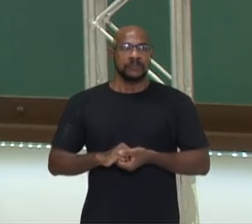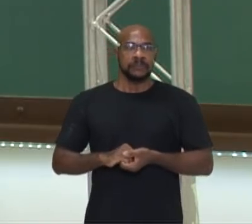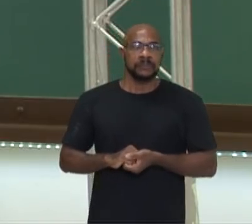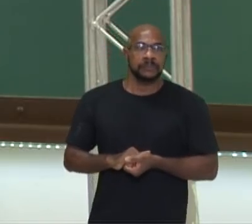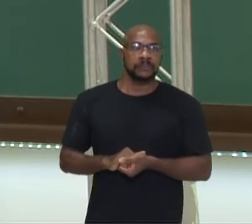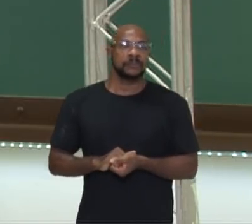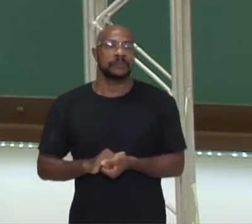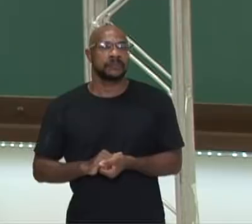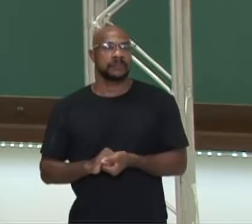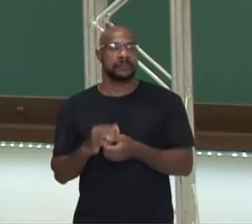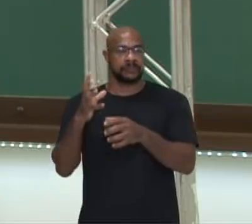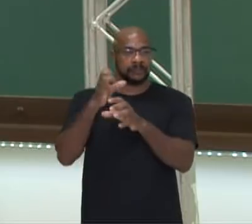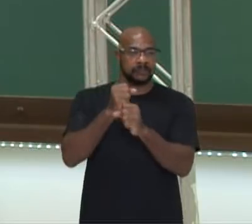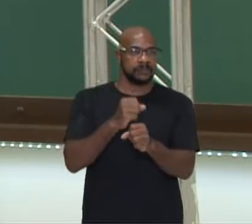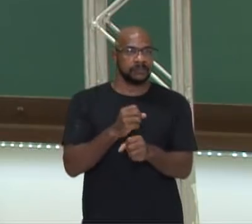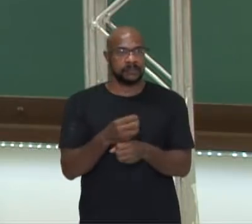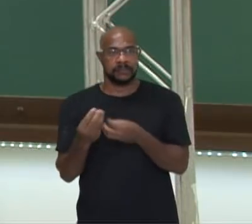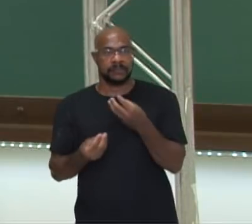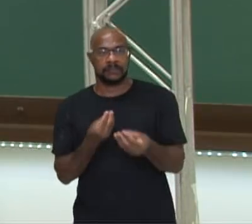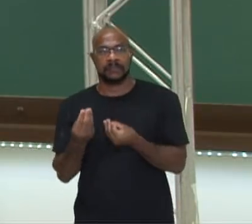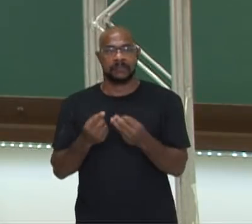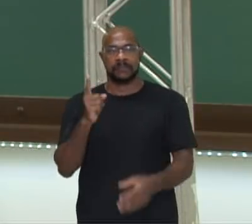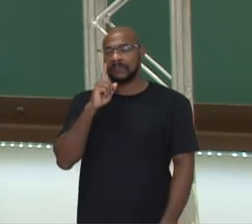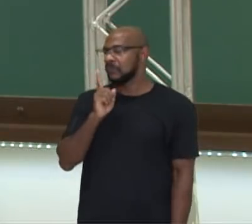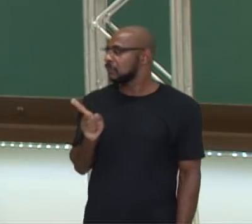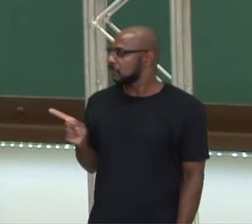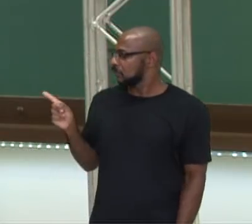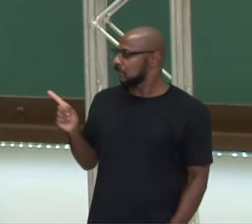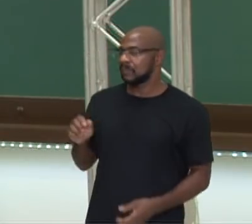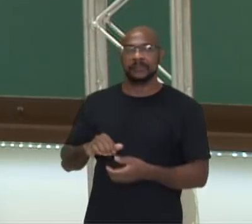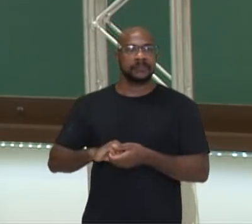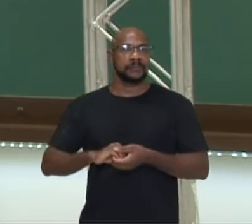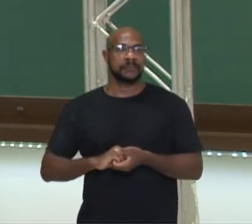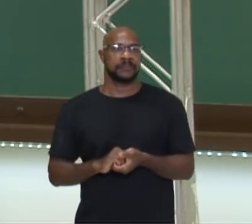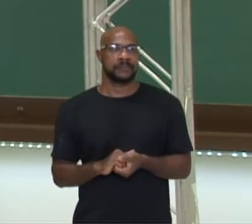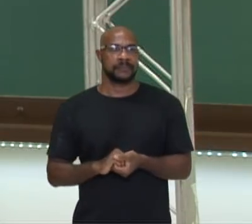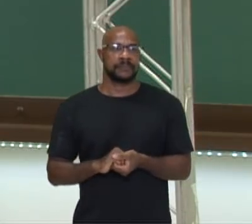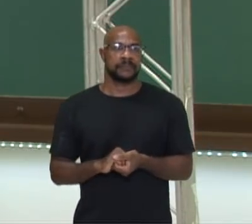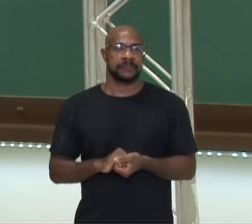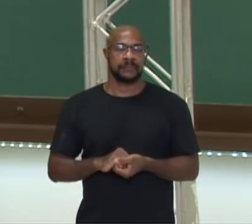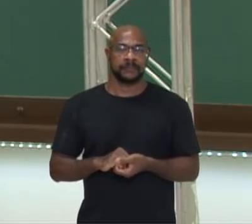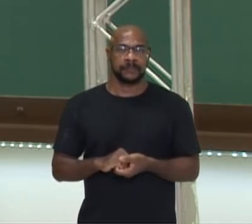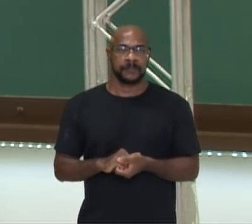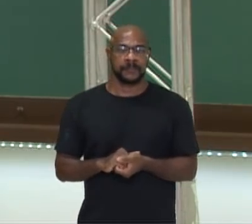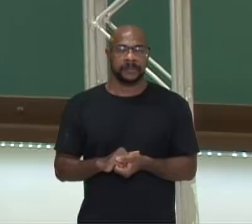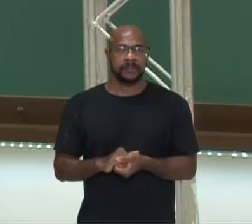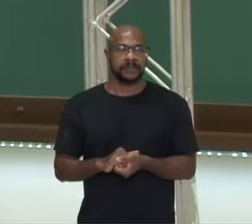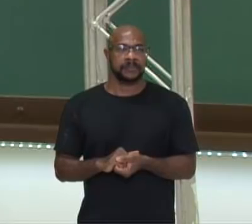décimos. 10 dividido por 2 é 5, e 5 vezes 2 é 10.